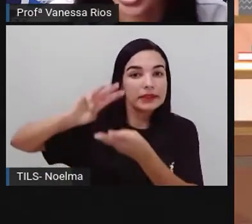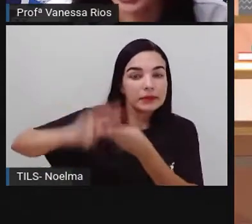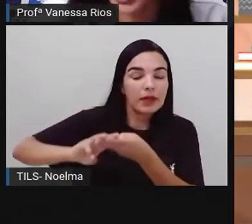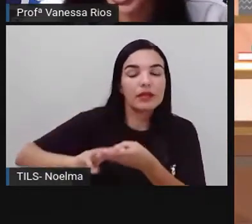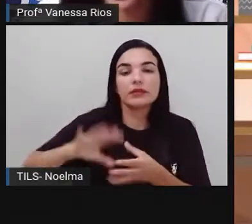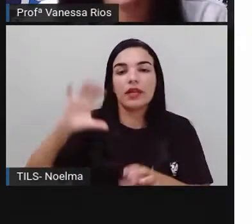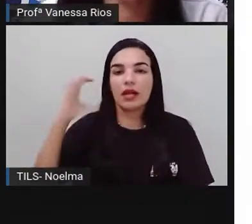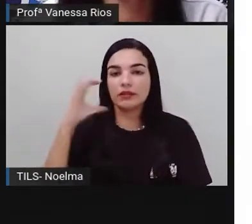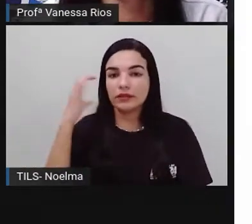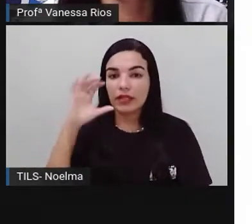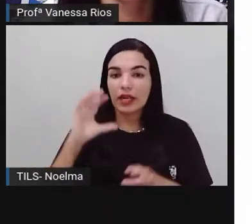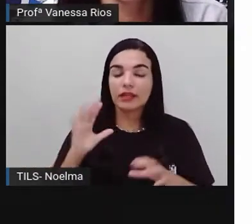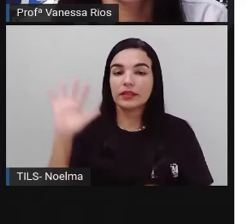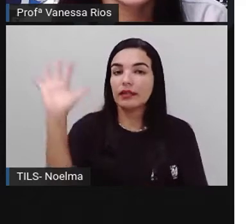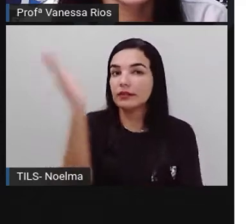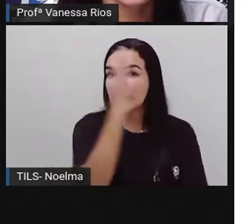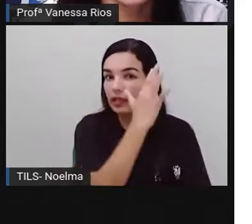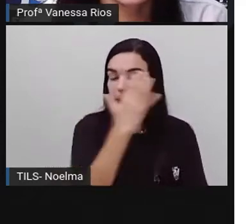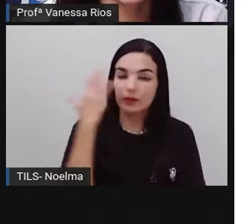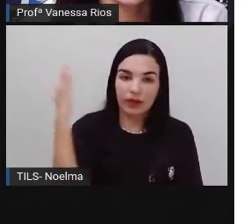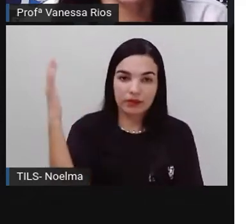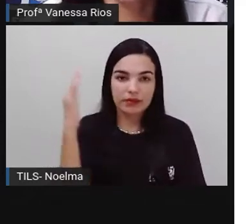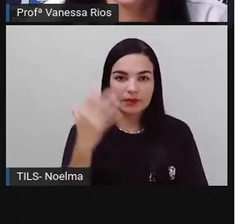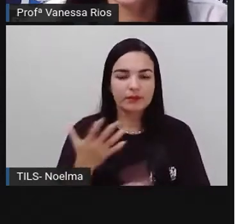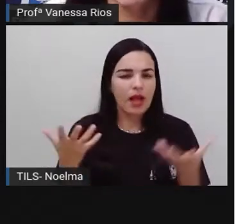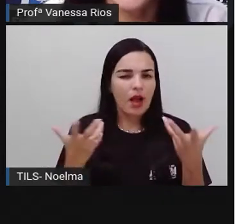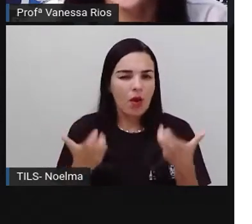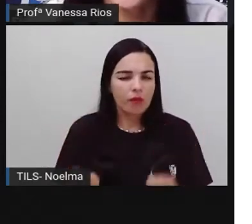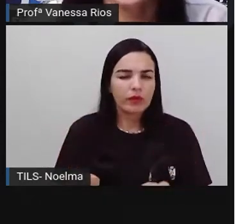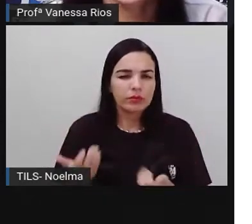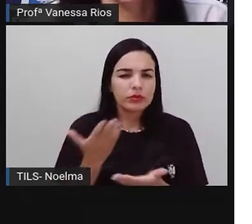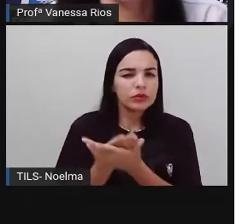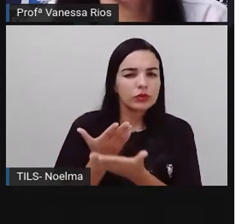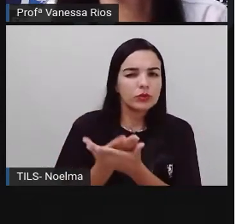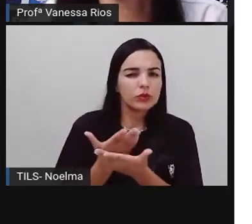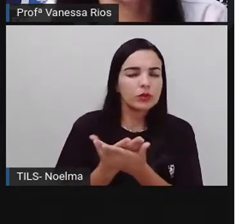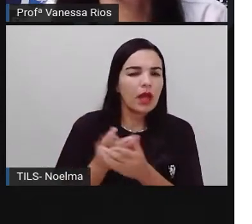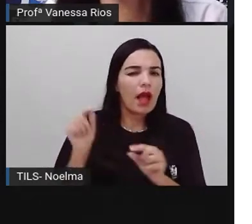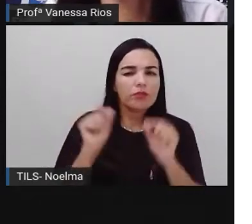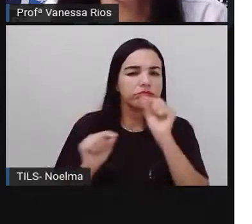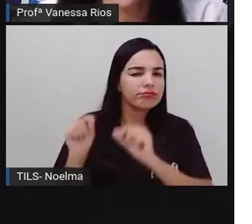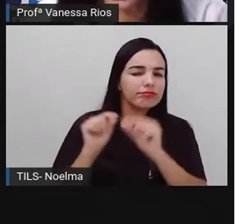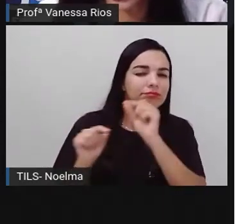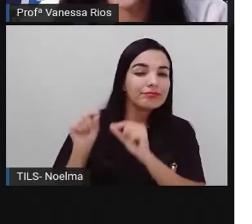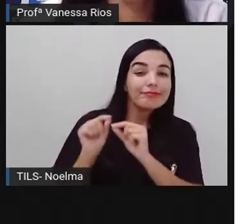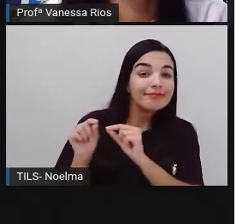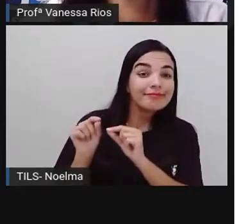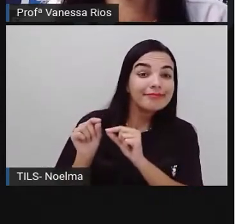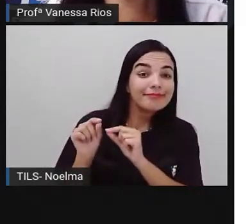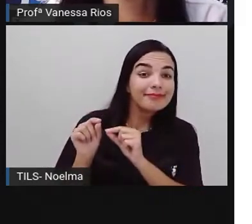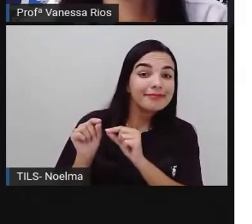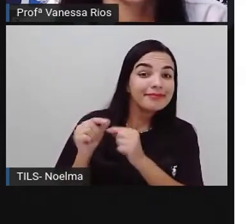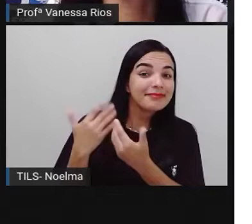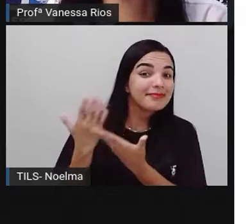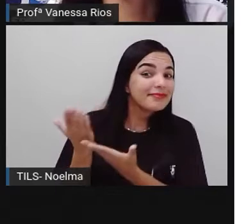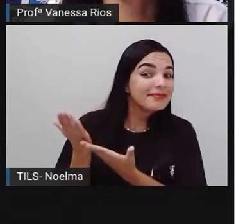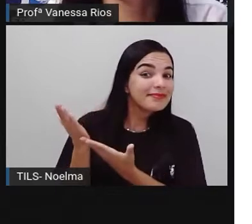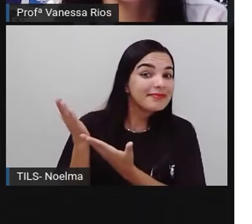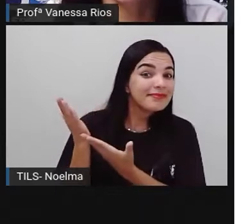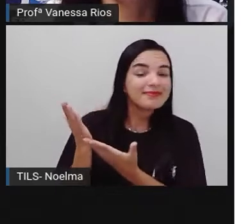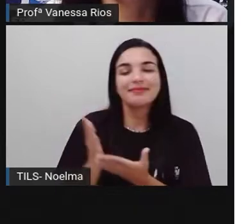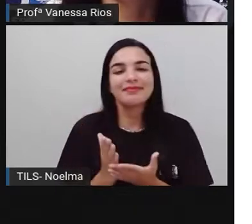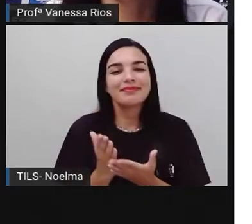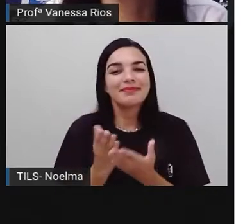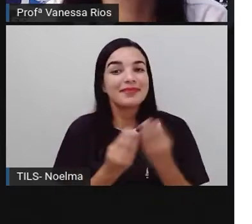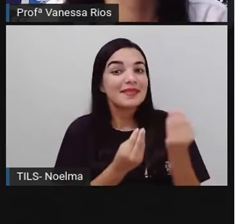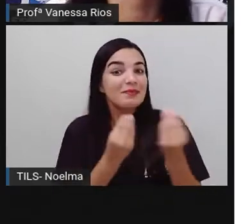ciências naturais. E agora, nesta aula de matemática e ciências naturais, nós vamos estudar sobre